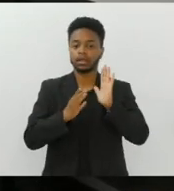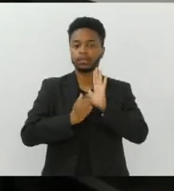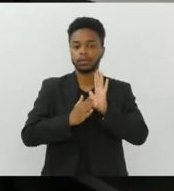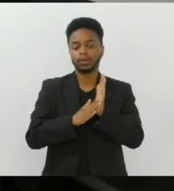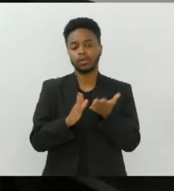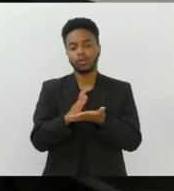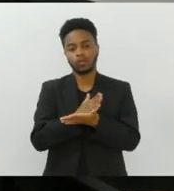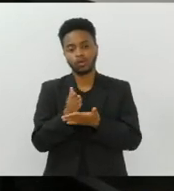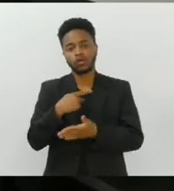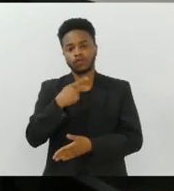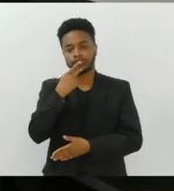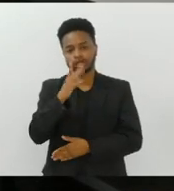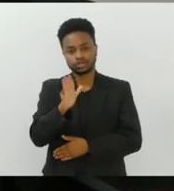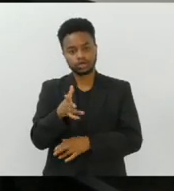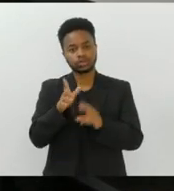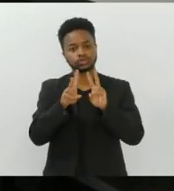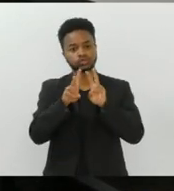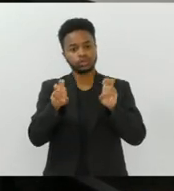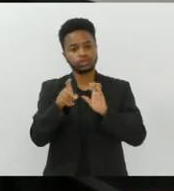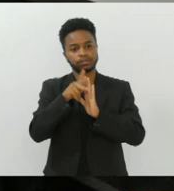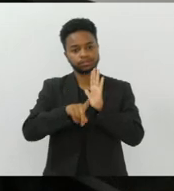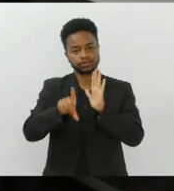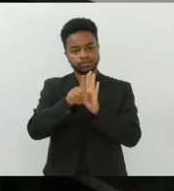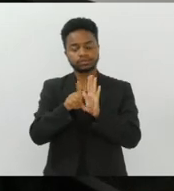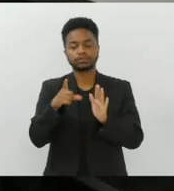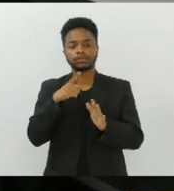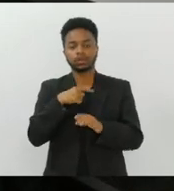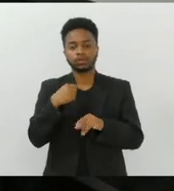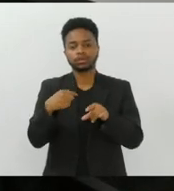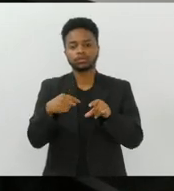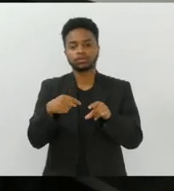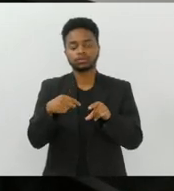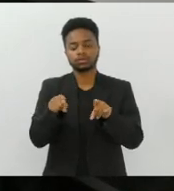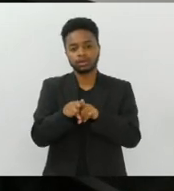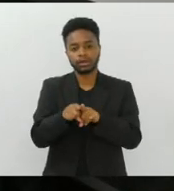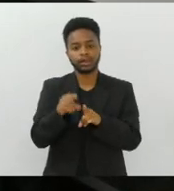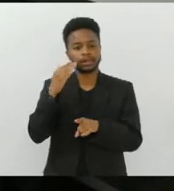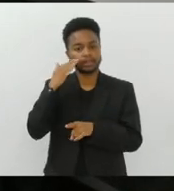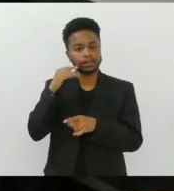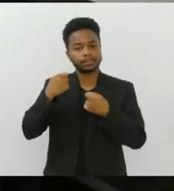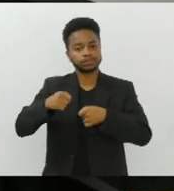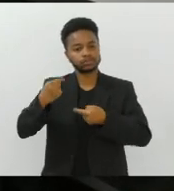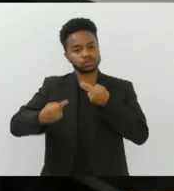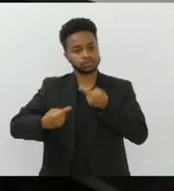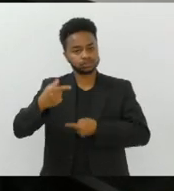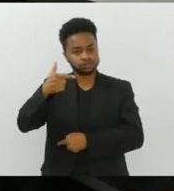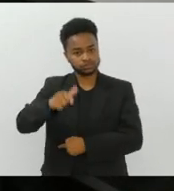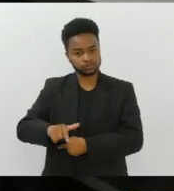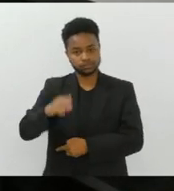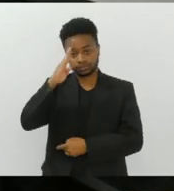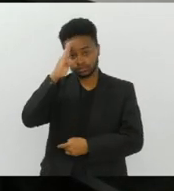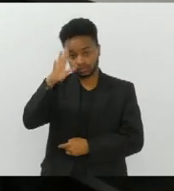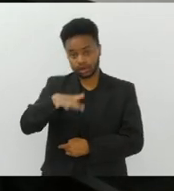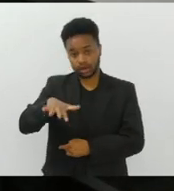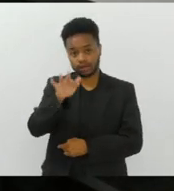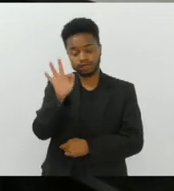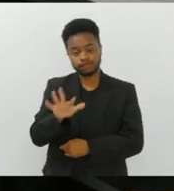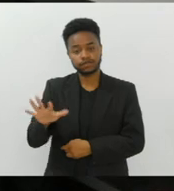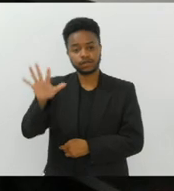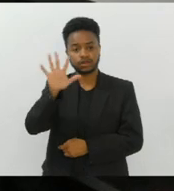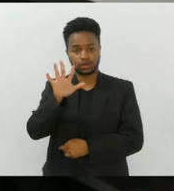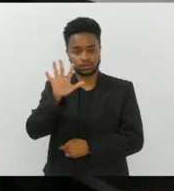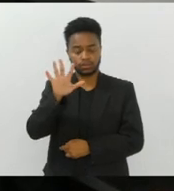Já falei do PL. Eu tenho também entendido que é preciso rediscutir, especialmente na esfera federal, as